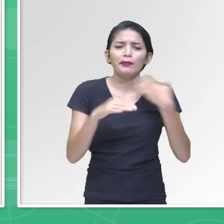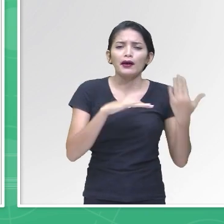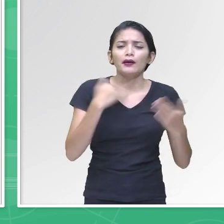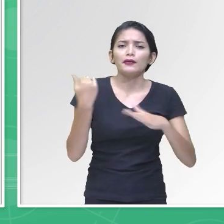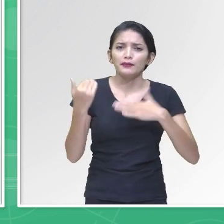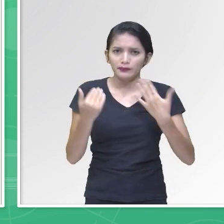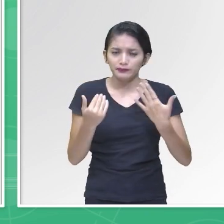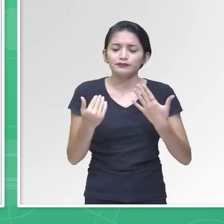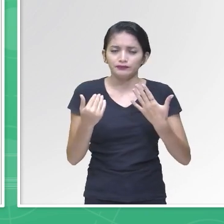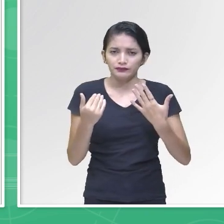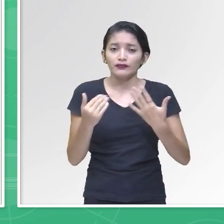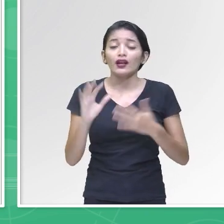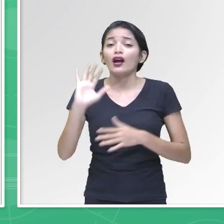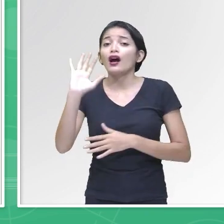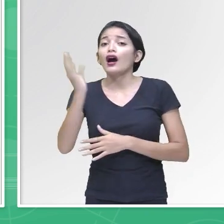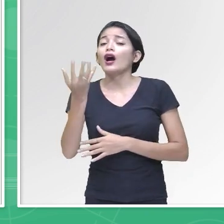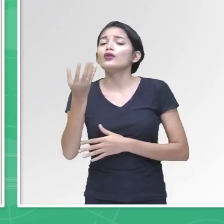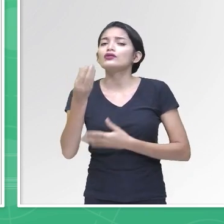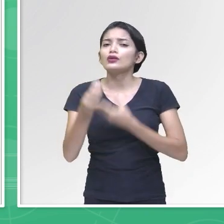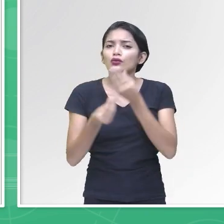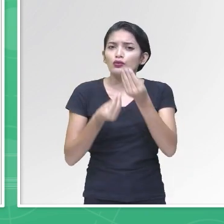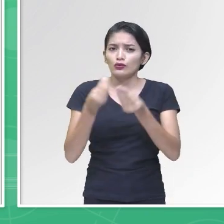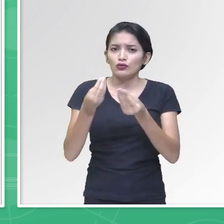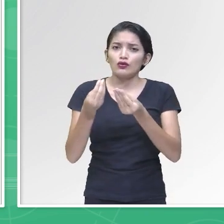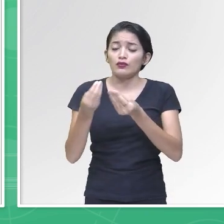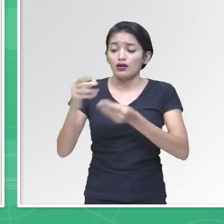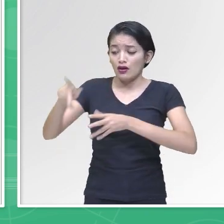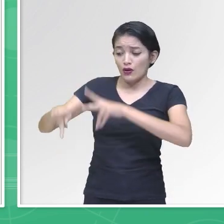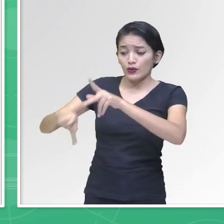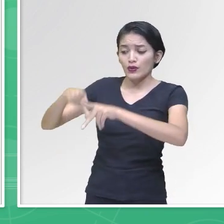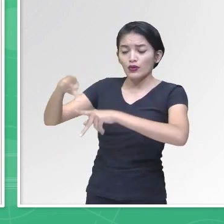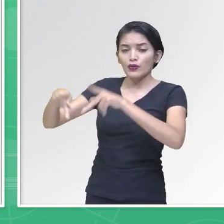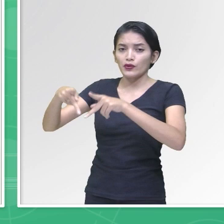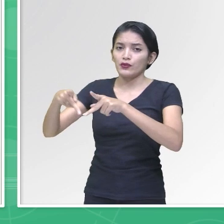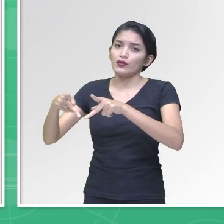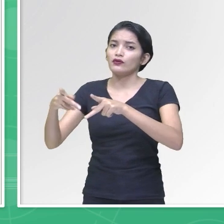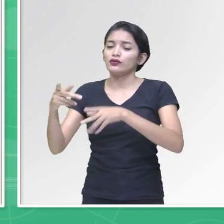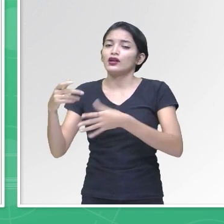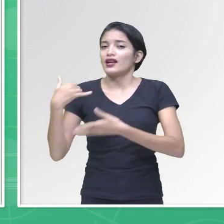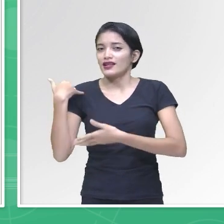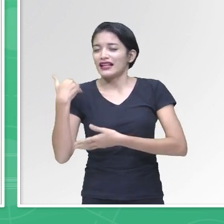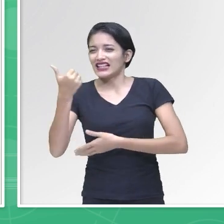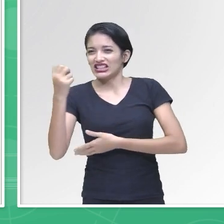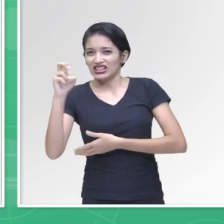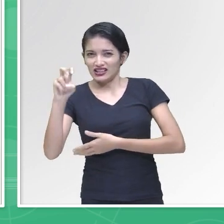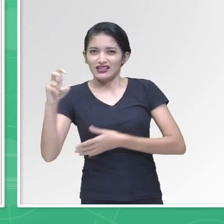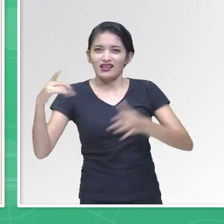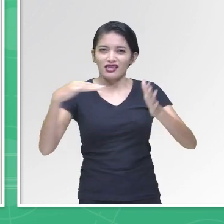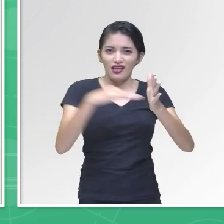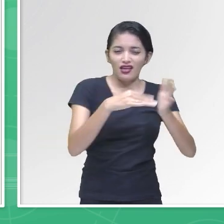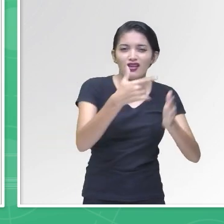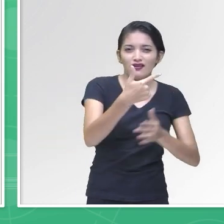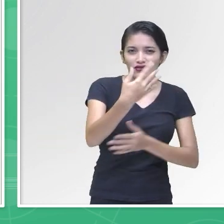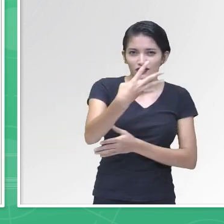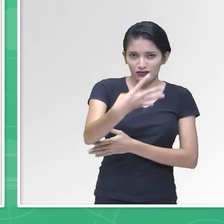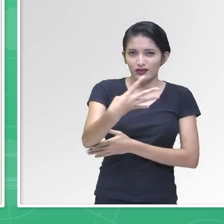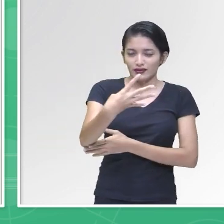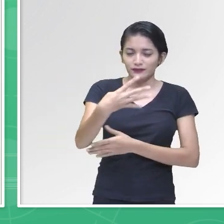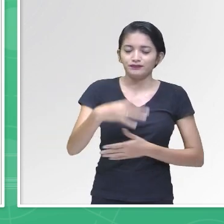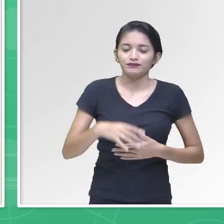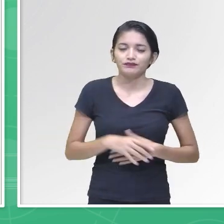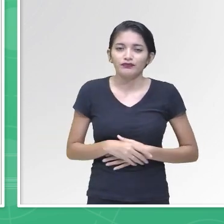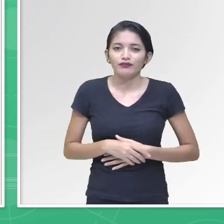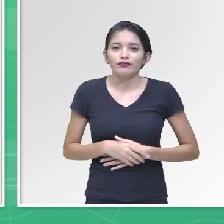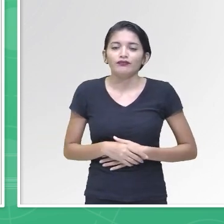homicídios ocorreram entre a população de 15 e 24 anos, também entre